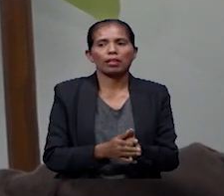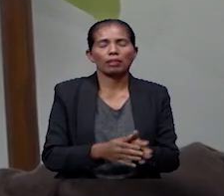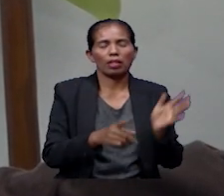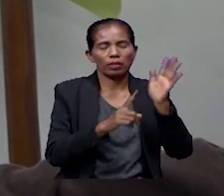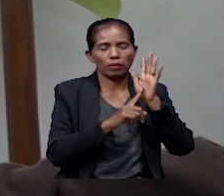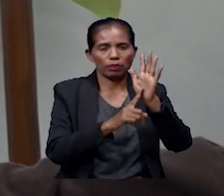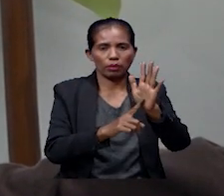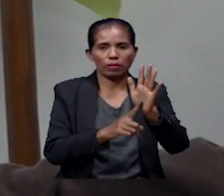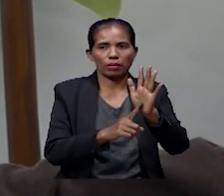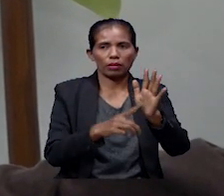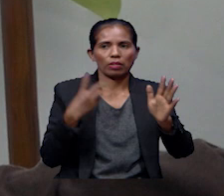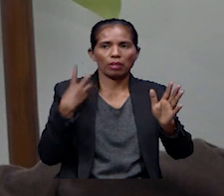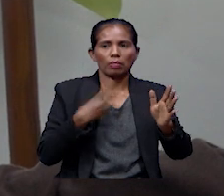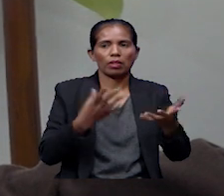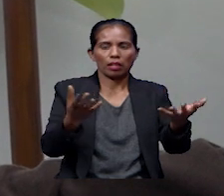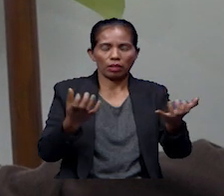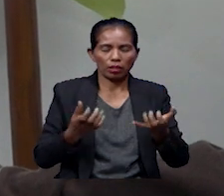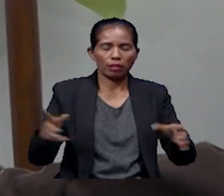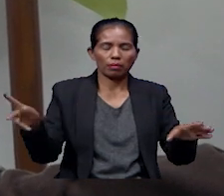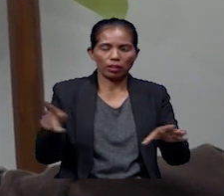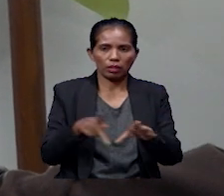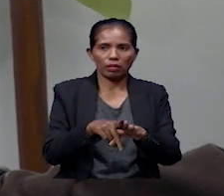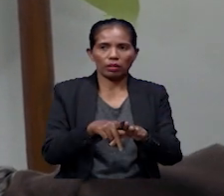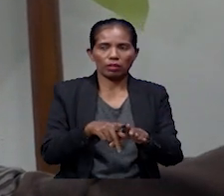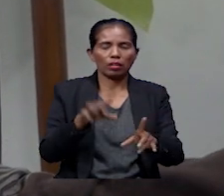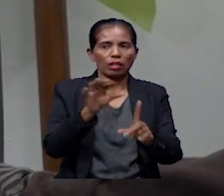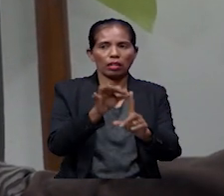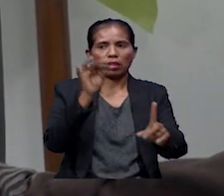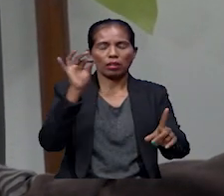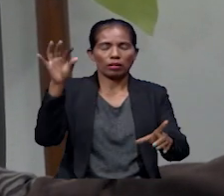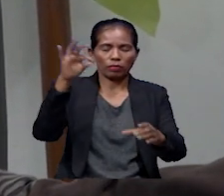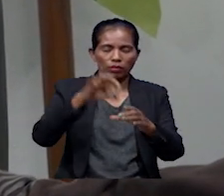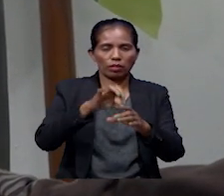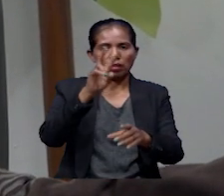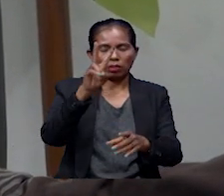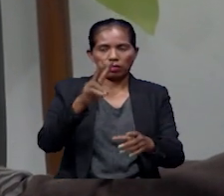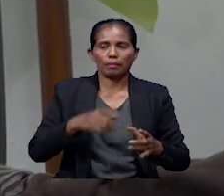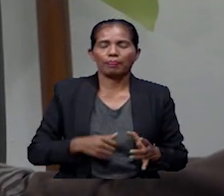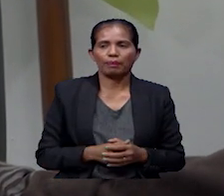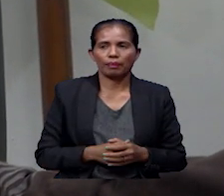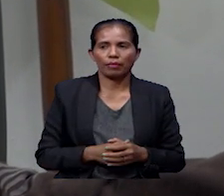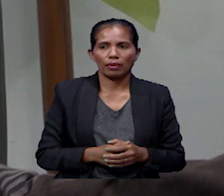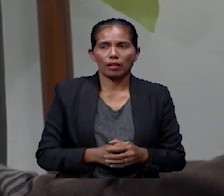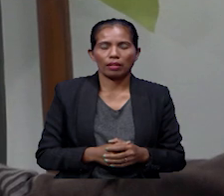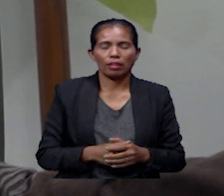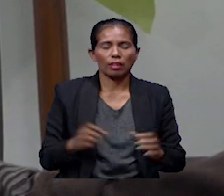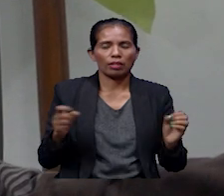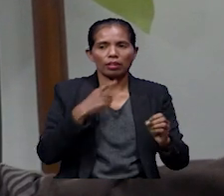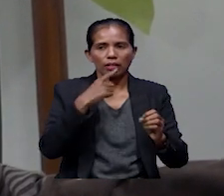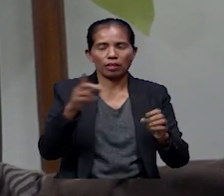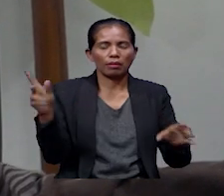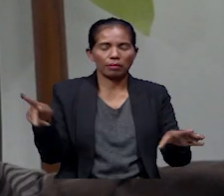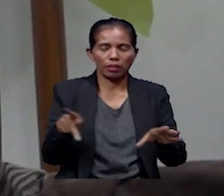a minha vontade de participação da eleição segunda ronda. Né? Lá significa que a minha marca a